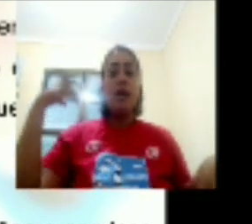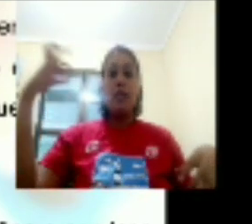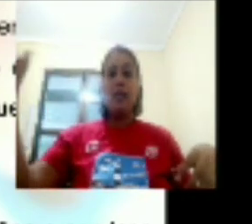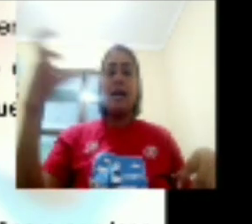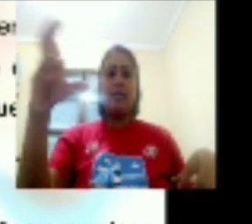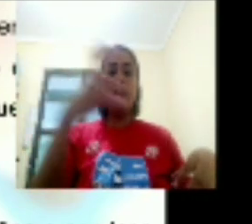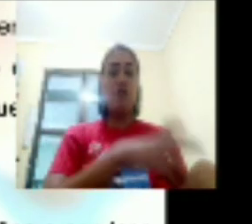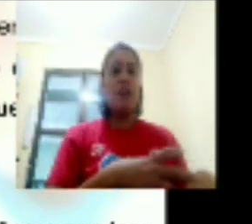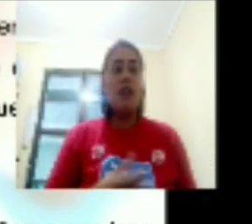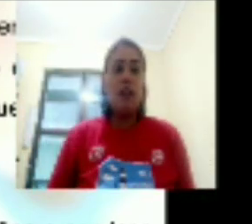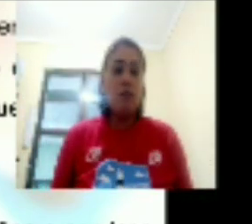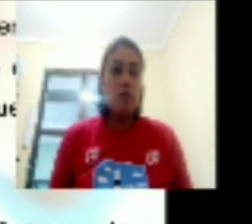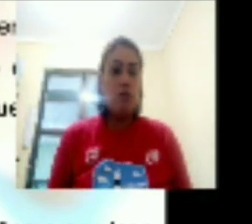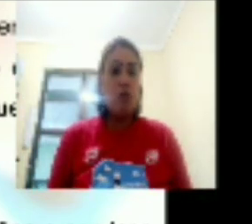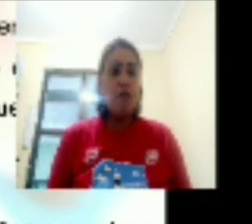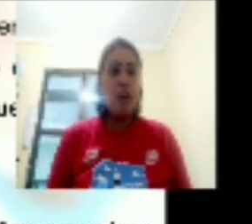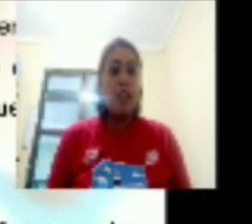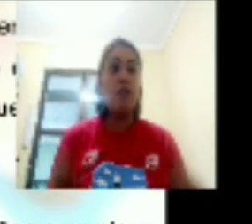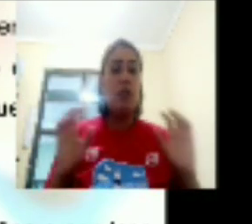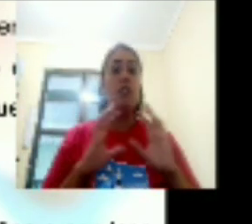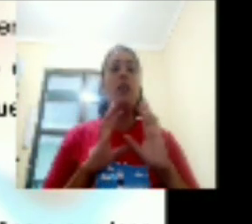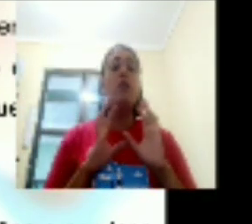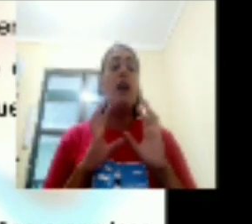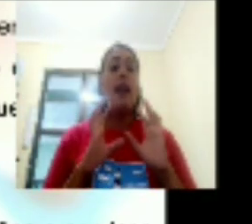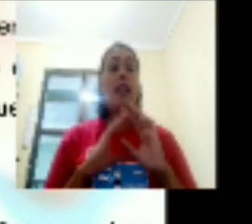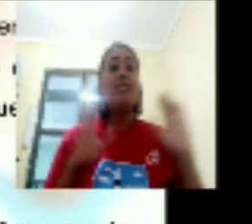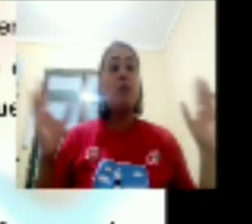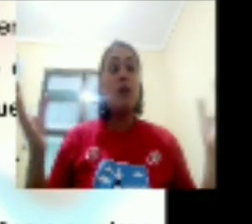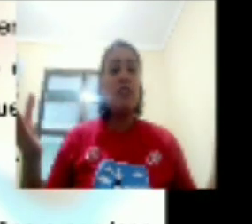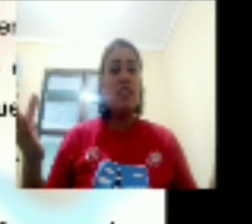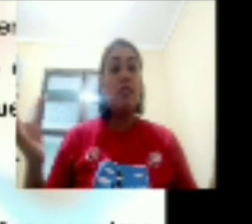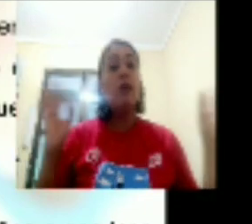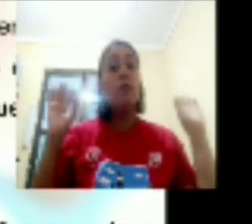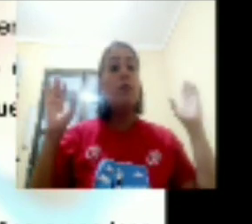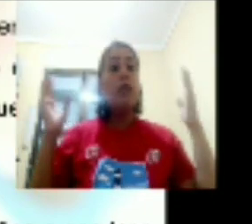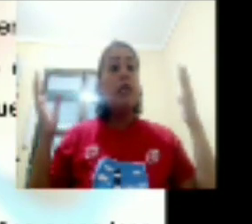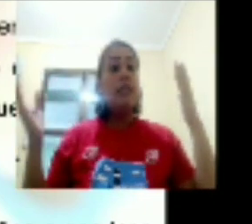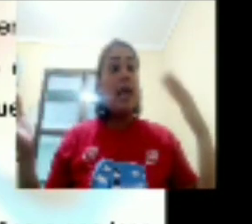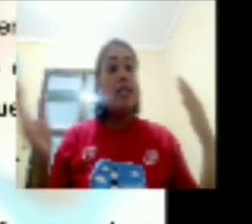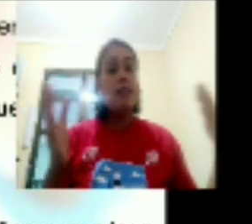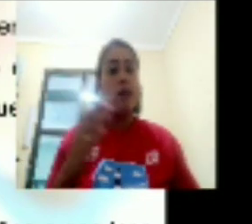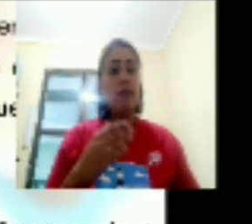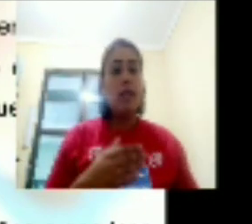tá? Em cada esfera do governo. Então, ela tem uma direção